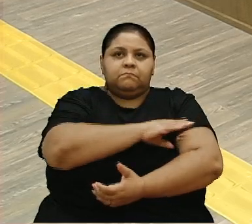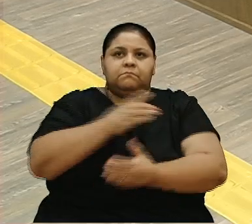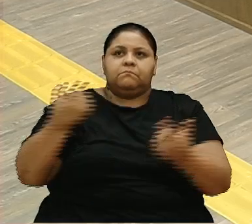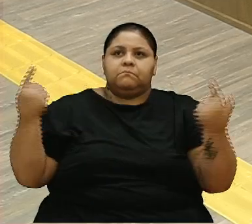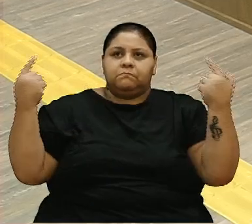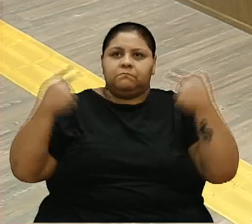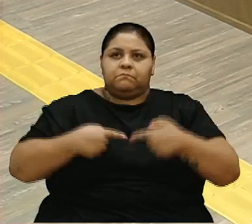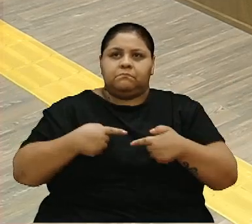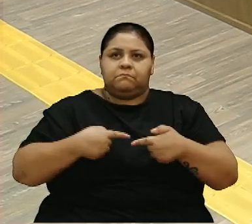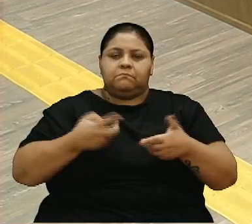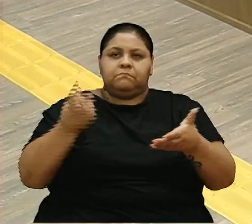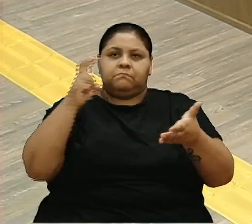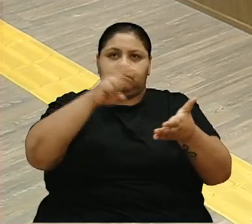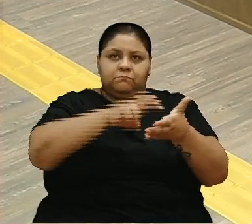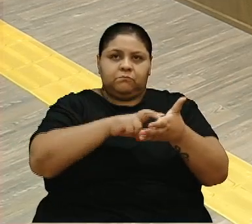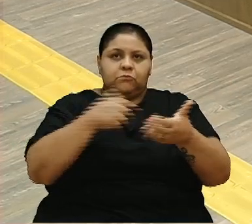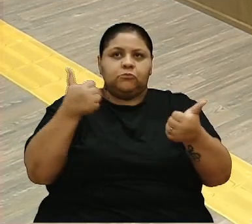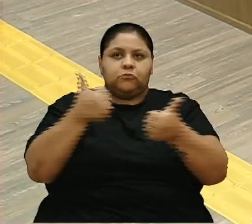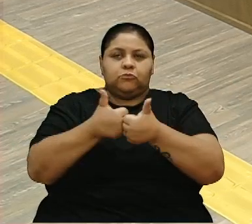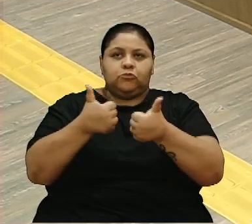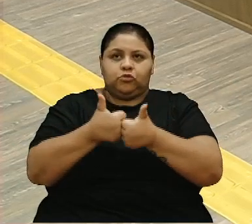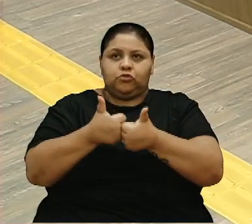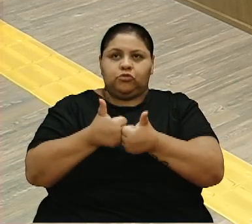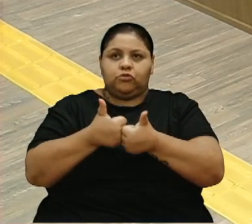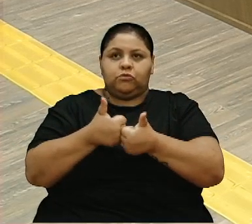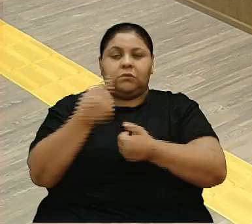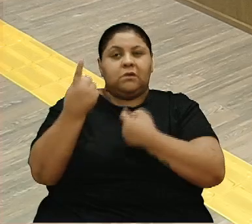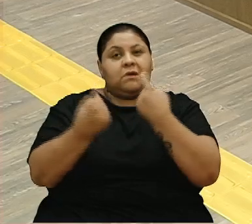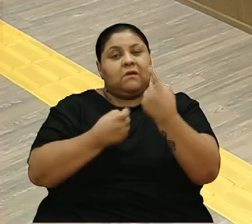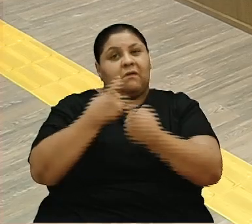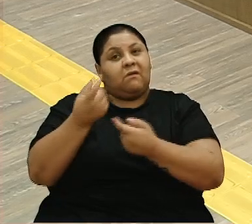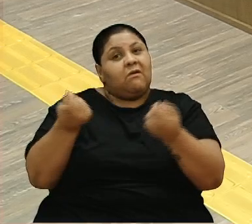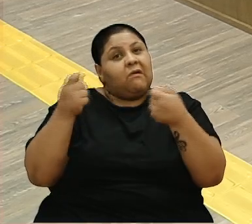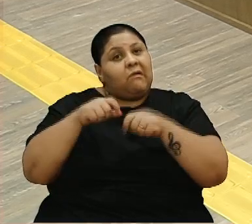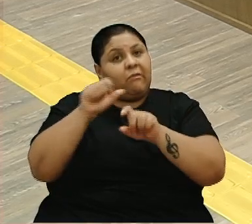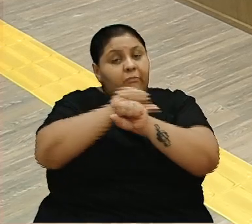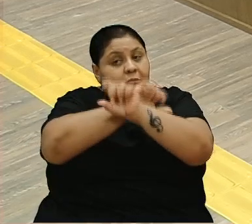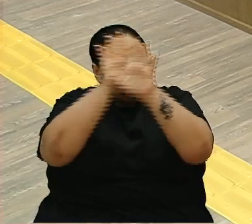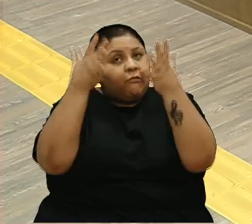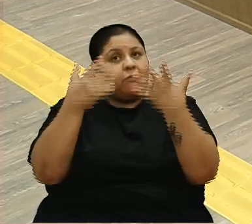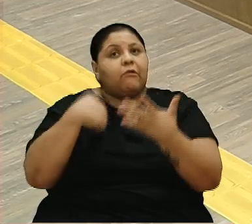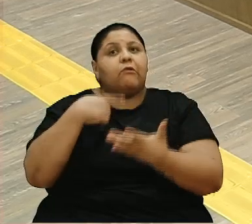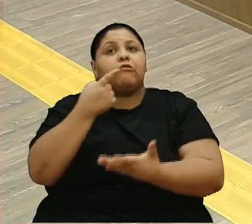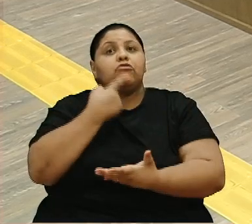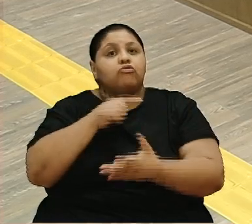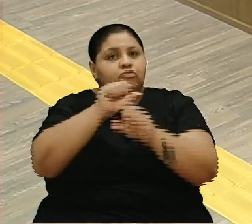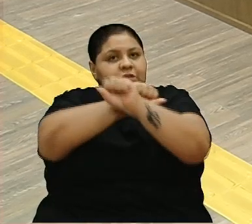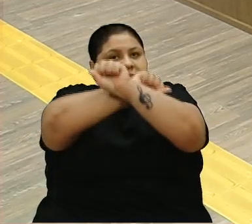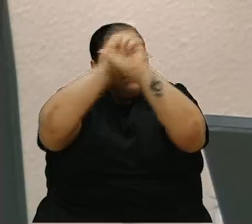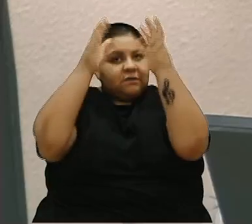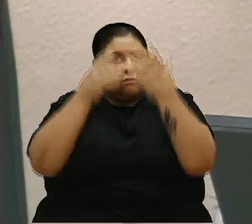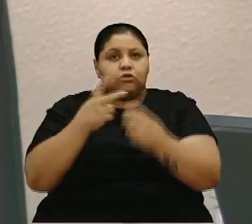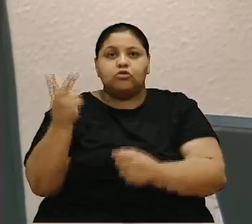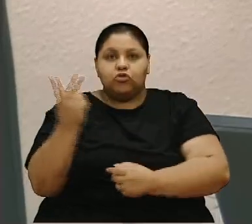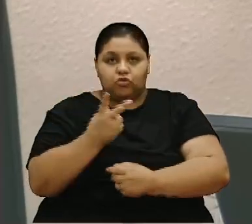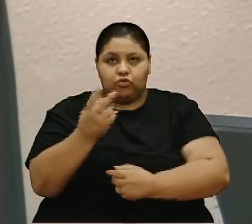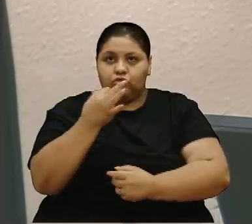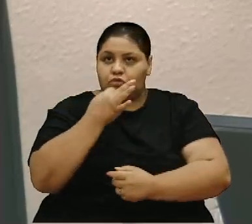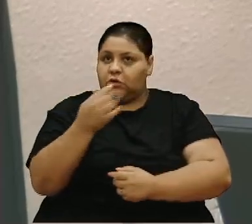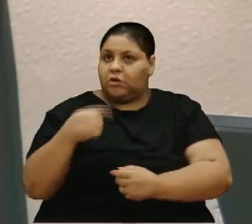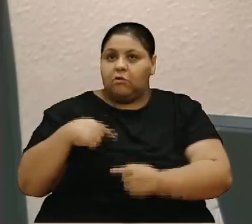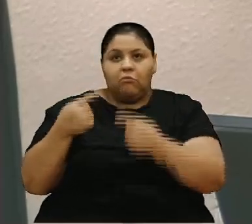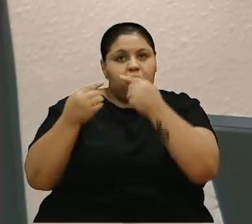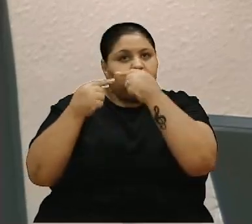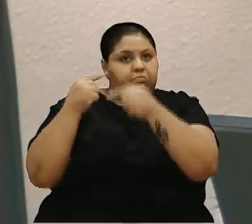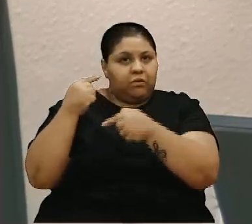do orçamento público federal junto comigo. Agora, algumas coisas precisam ficar esclarecidas e eu gostaria só de esclarecer 2 pontos que eu discordo